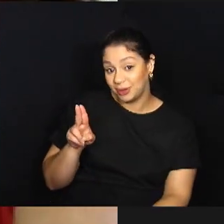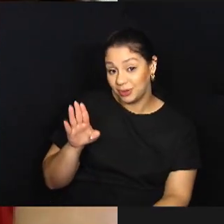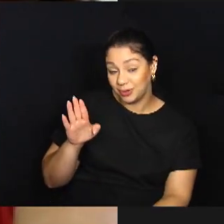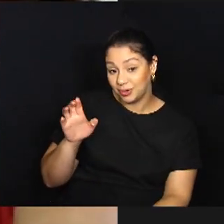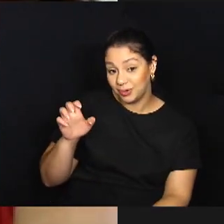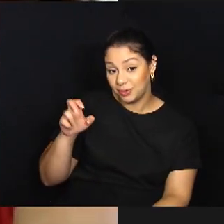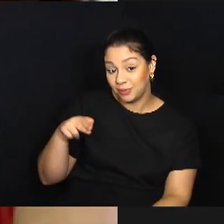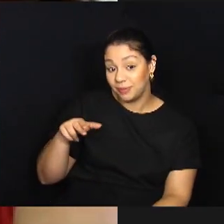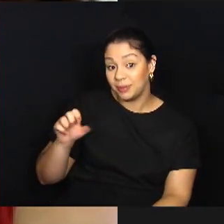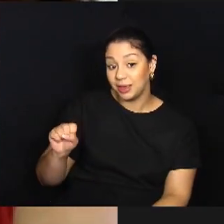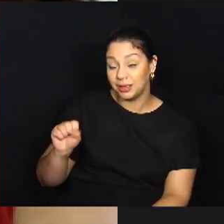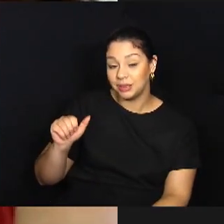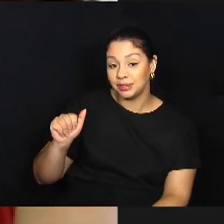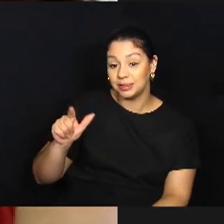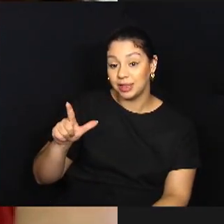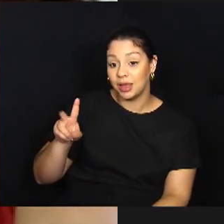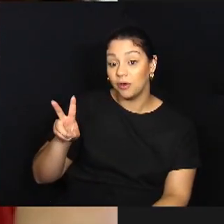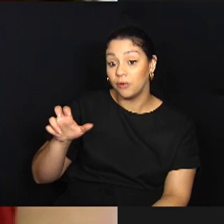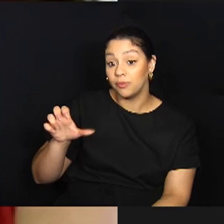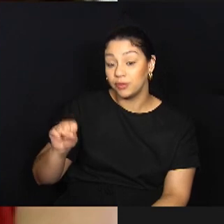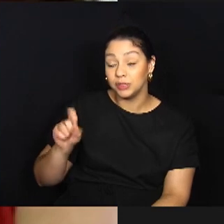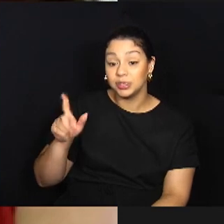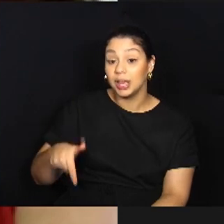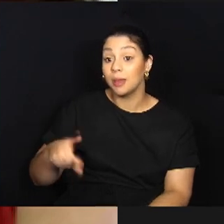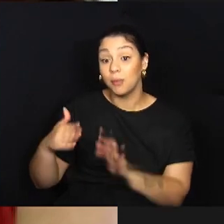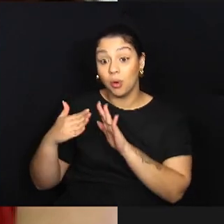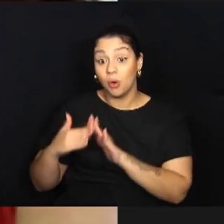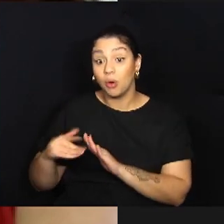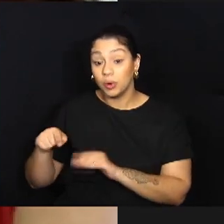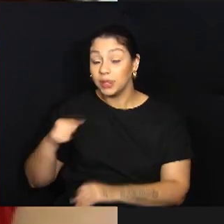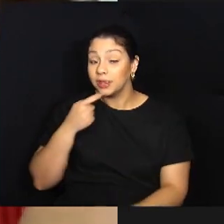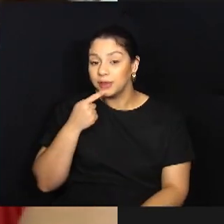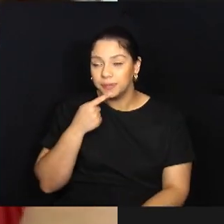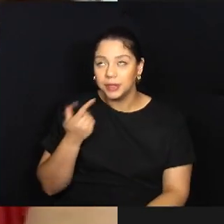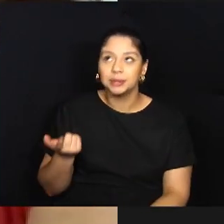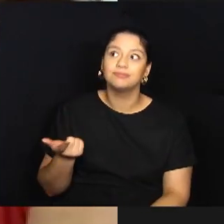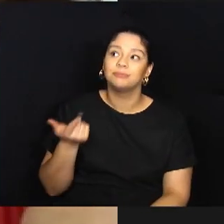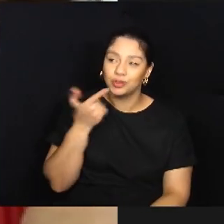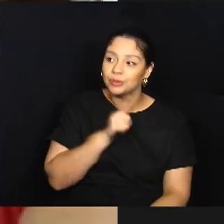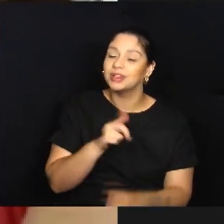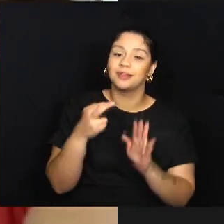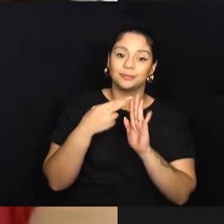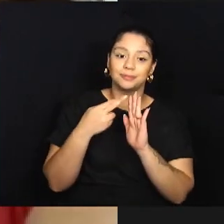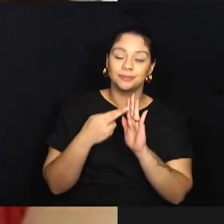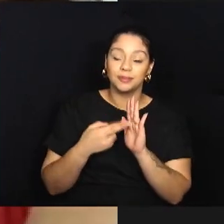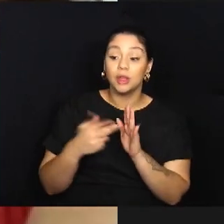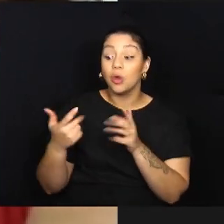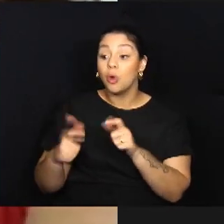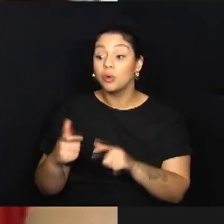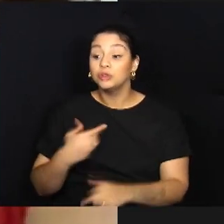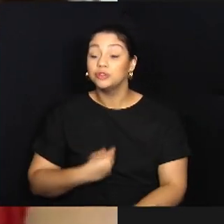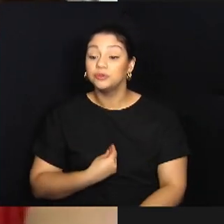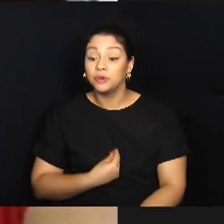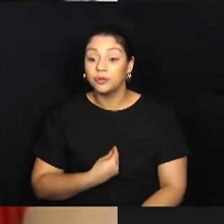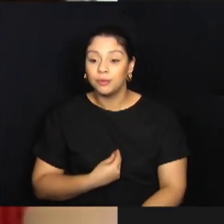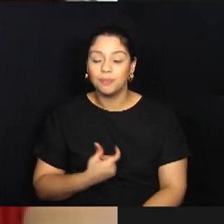Campinas, é do sul de Minas, morou em Campinas. Dá para a gente fazer esse roteiro de onde ele vivia. Eu lembro que uma vez eu fui num bar que era dele.